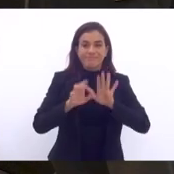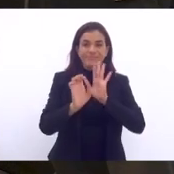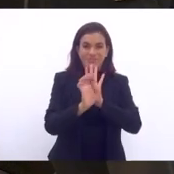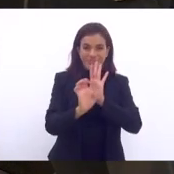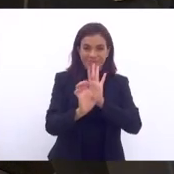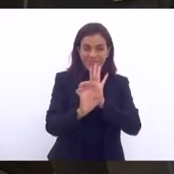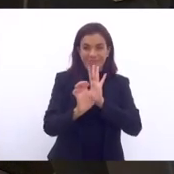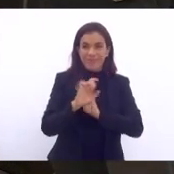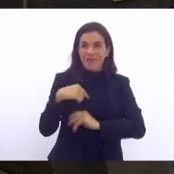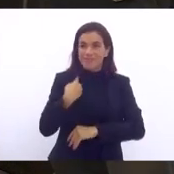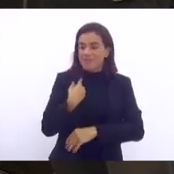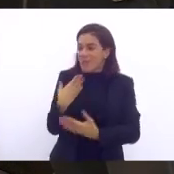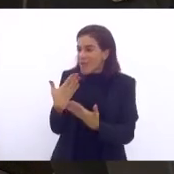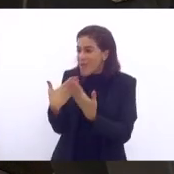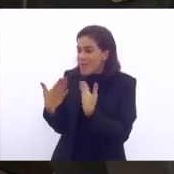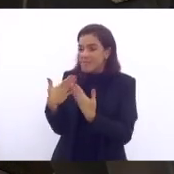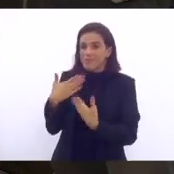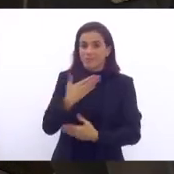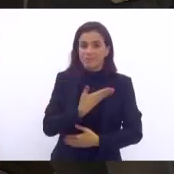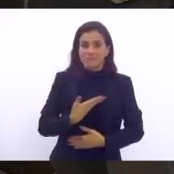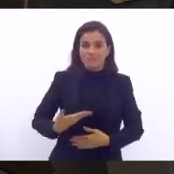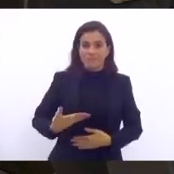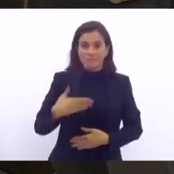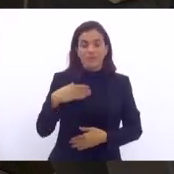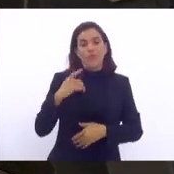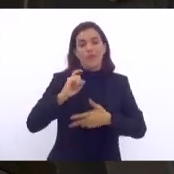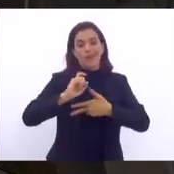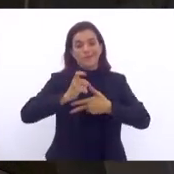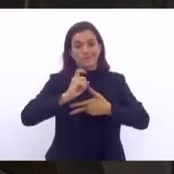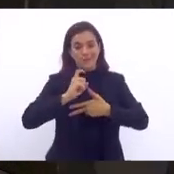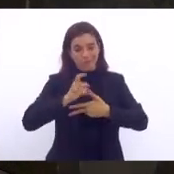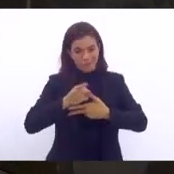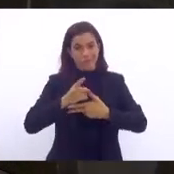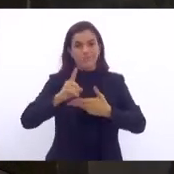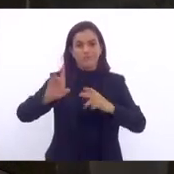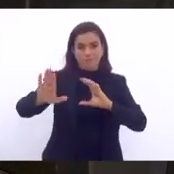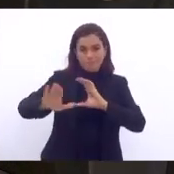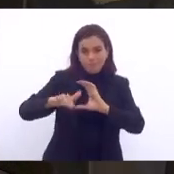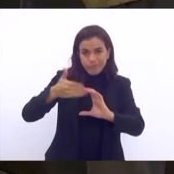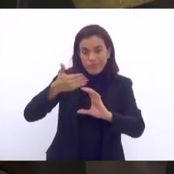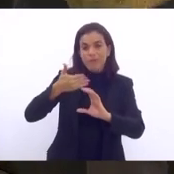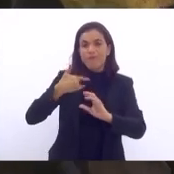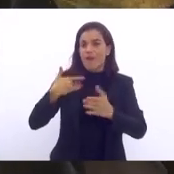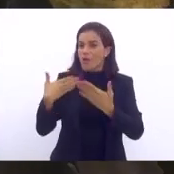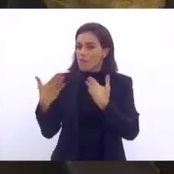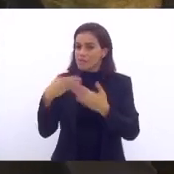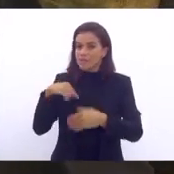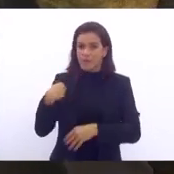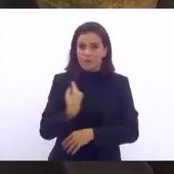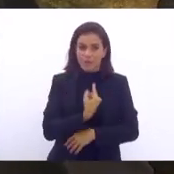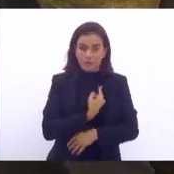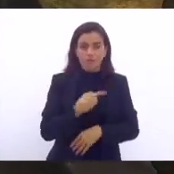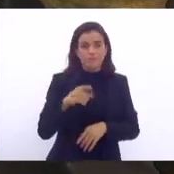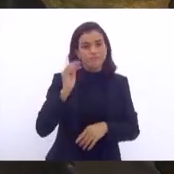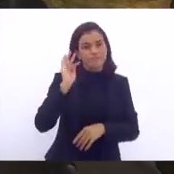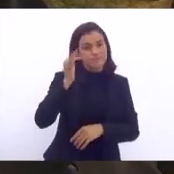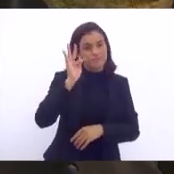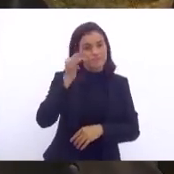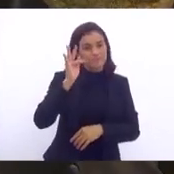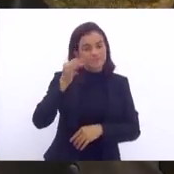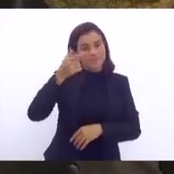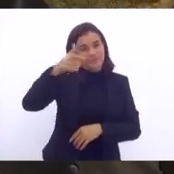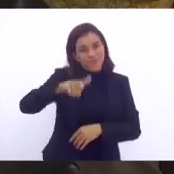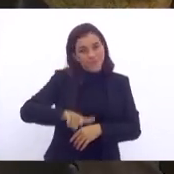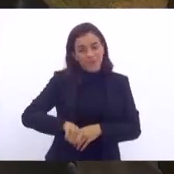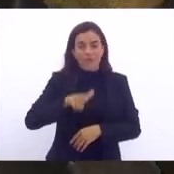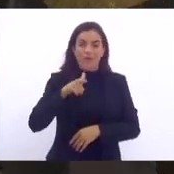tenho certeza que o Poder Executivo receberá essa mensagem, dialogará conosco e, em brevemente, estará de volta aqui a mensagem para que a gente possa